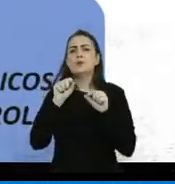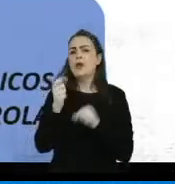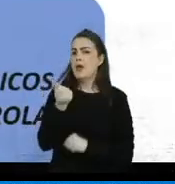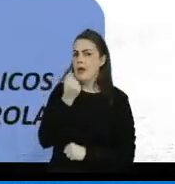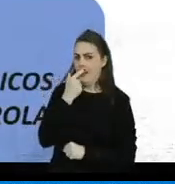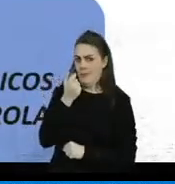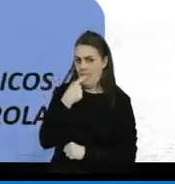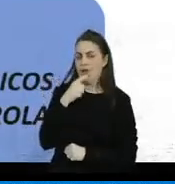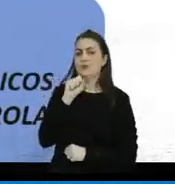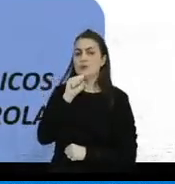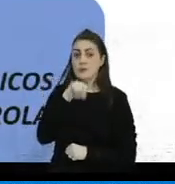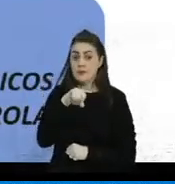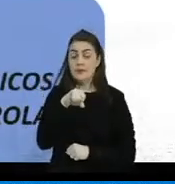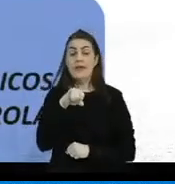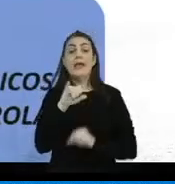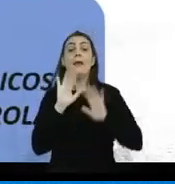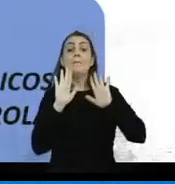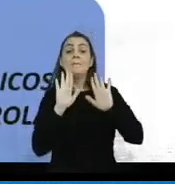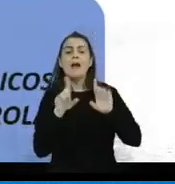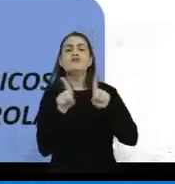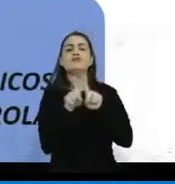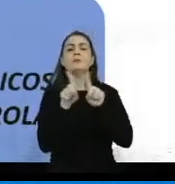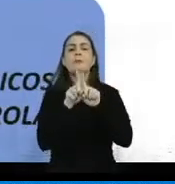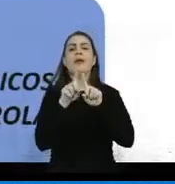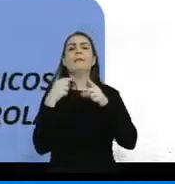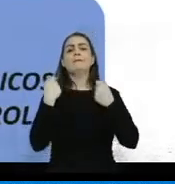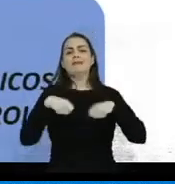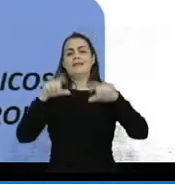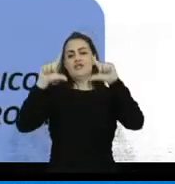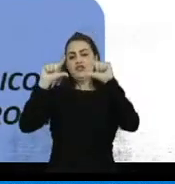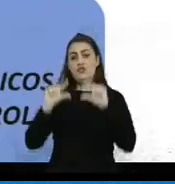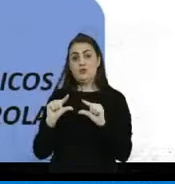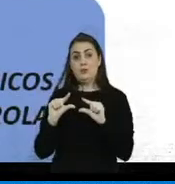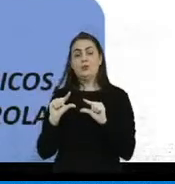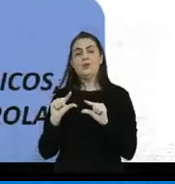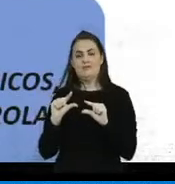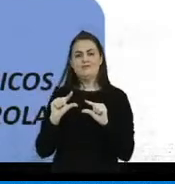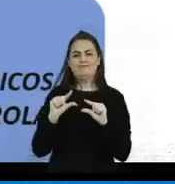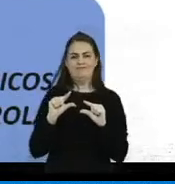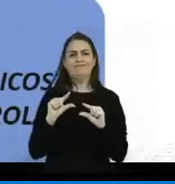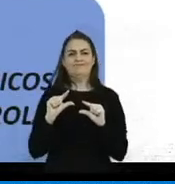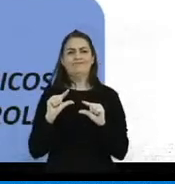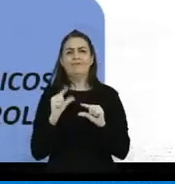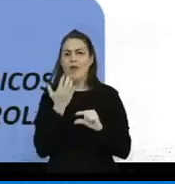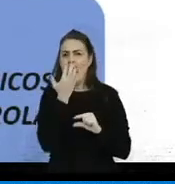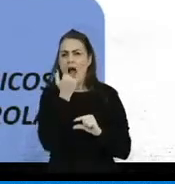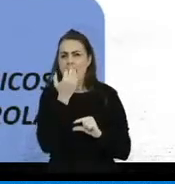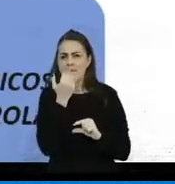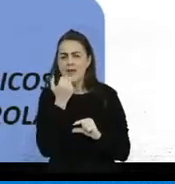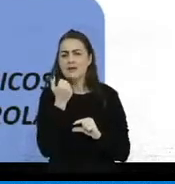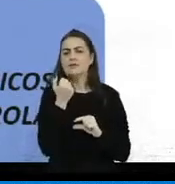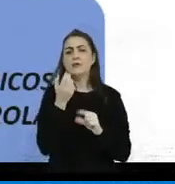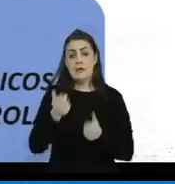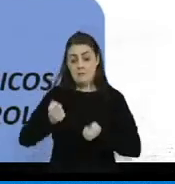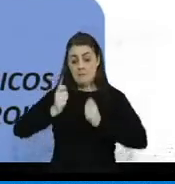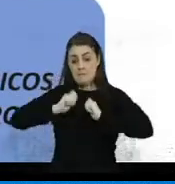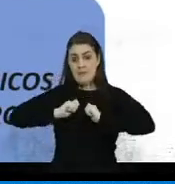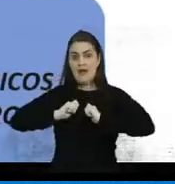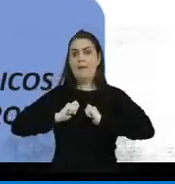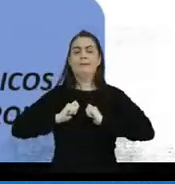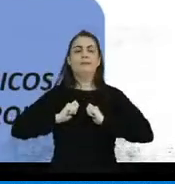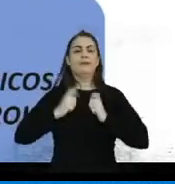pró-inflamatórios. Quais são os alimentos mais pró-inflamatórios que existem? Os alimentos que têm açúcar, tudo que aumenta o nível de açúcar do meu